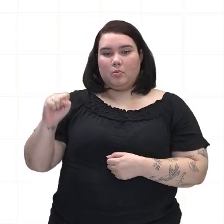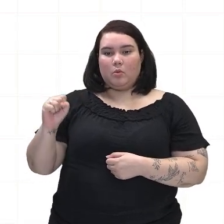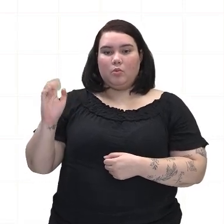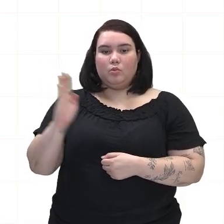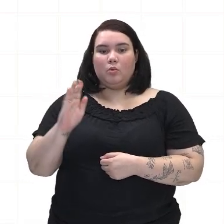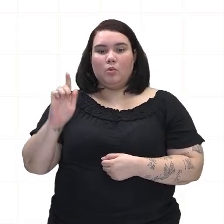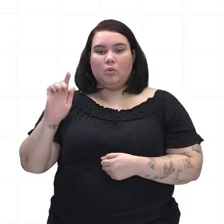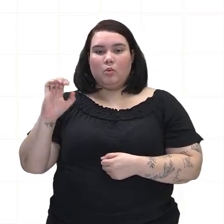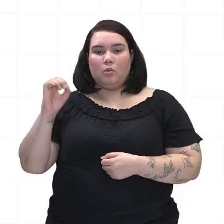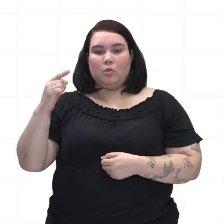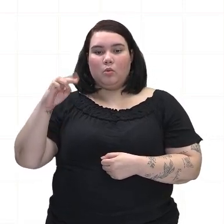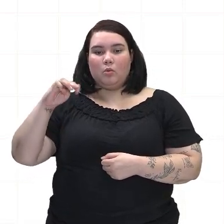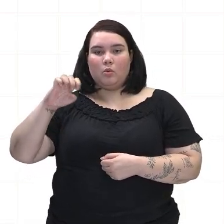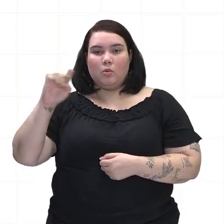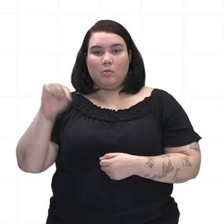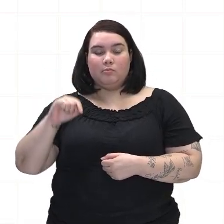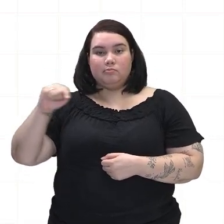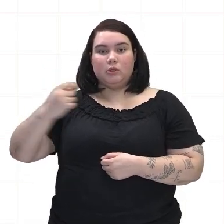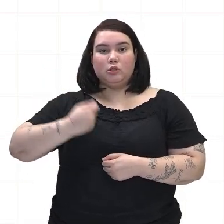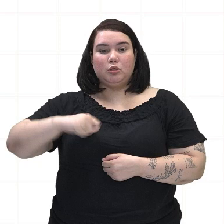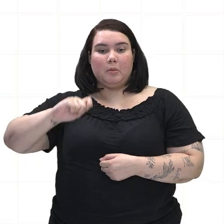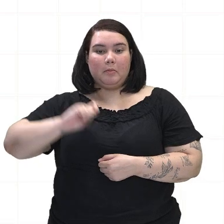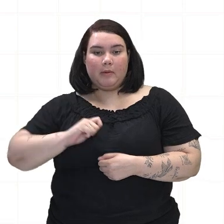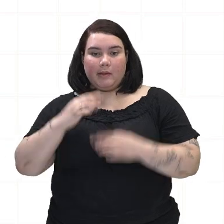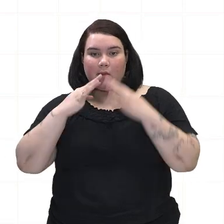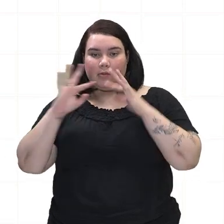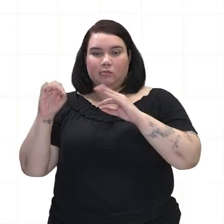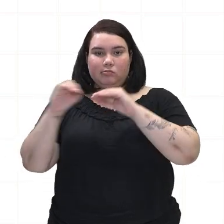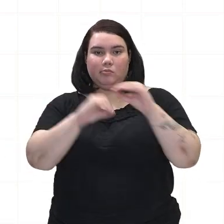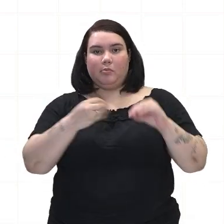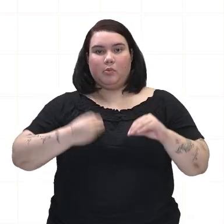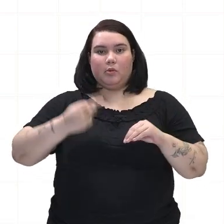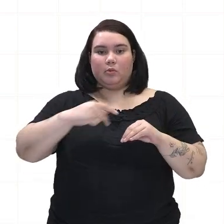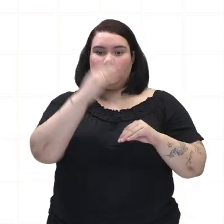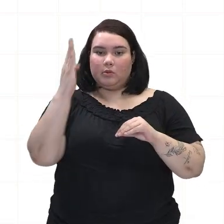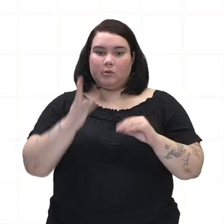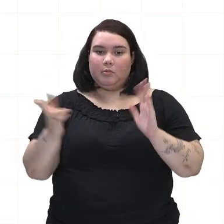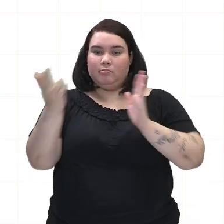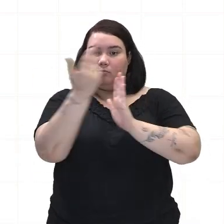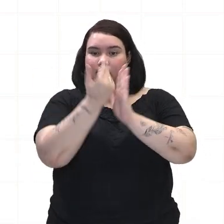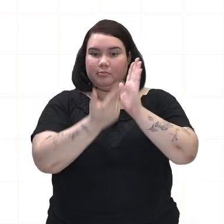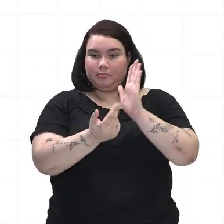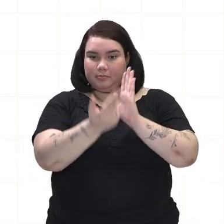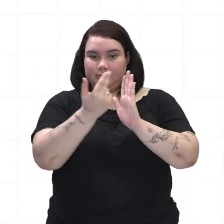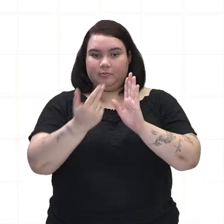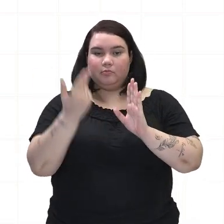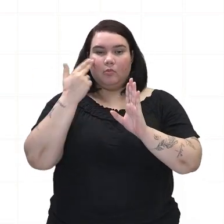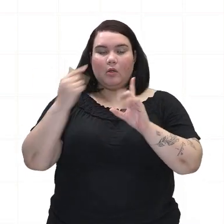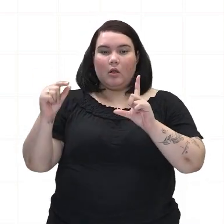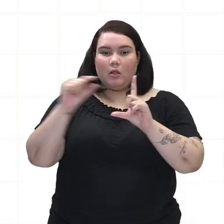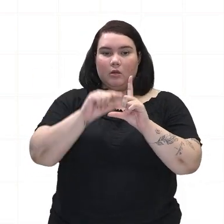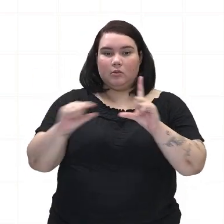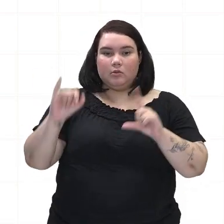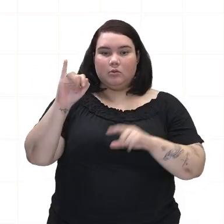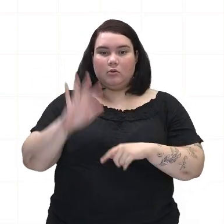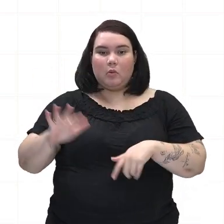no Brasil aqui durante esse período. Observação, ali na legenda da nossa imagem você vai ver que ela